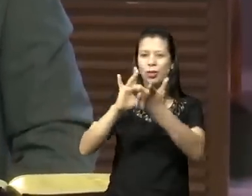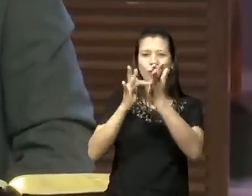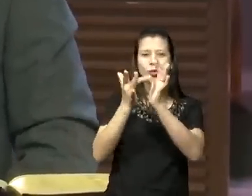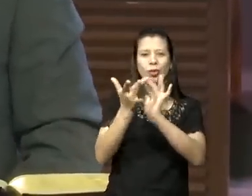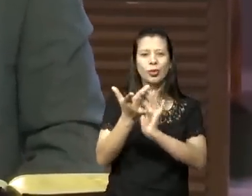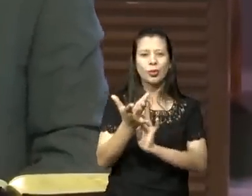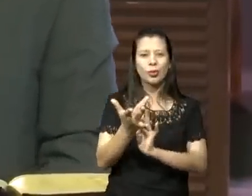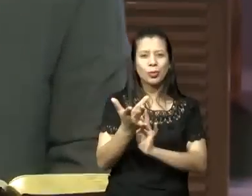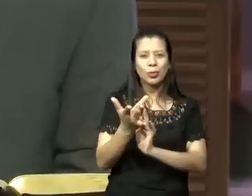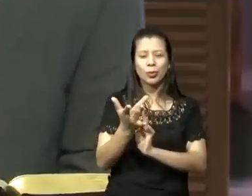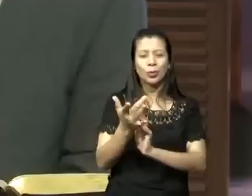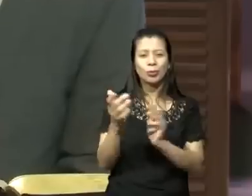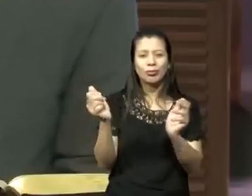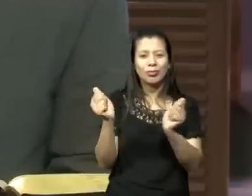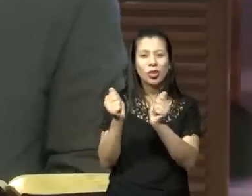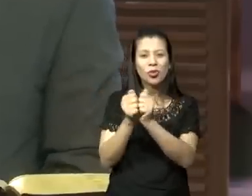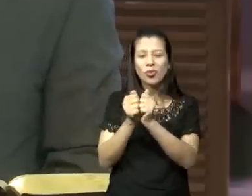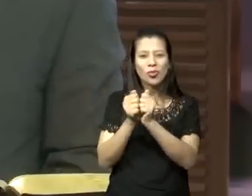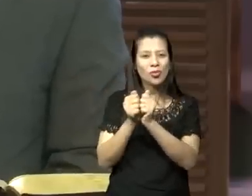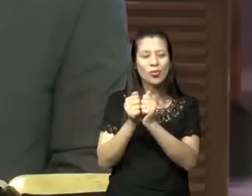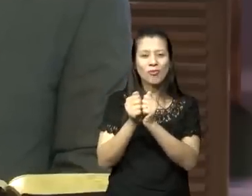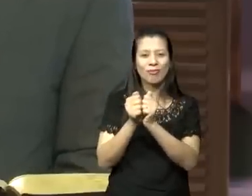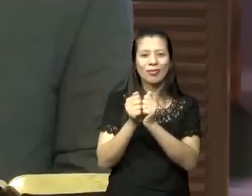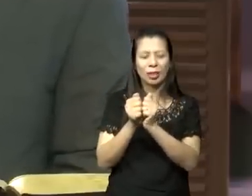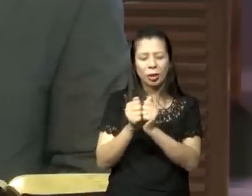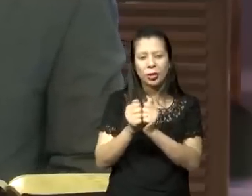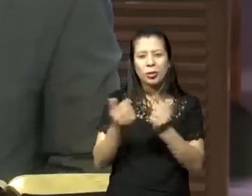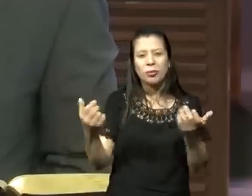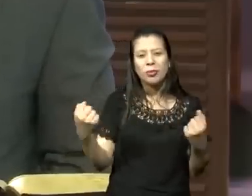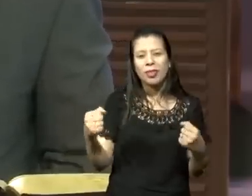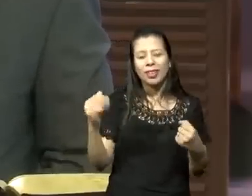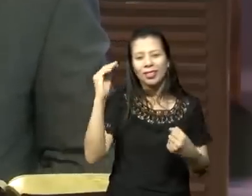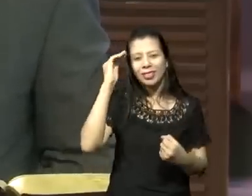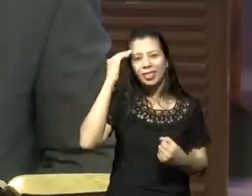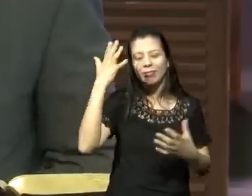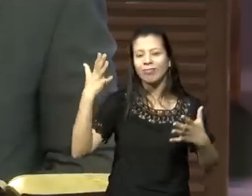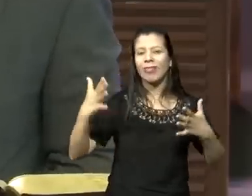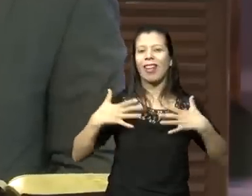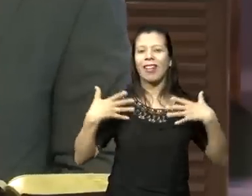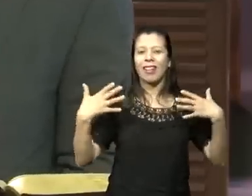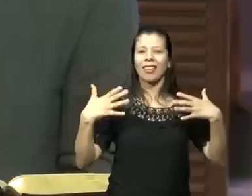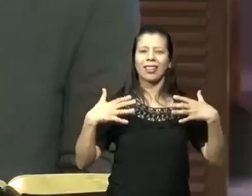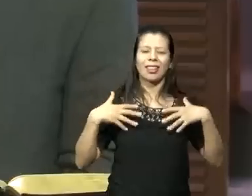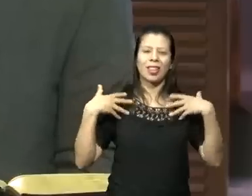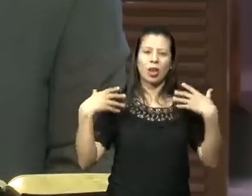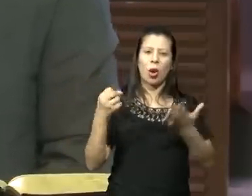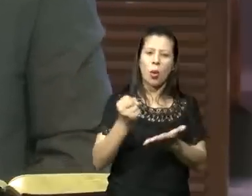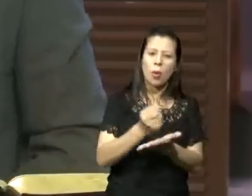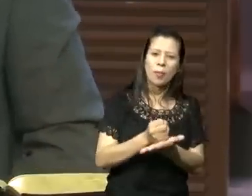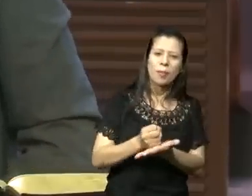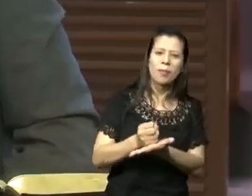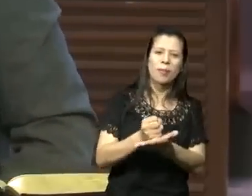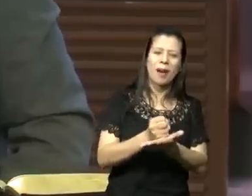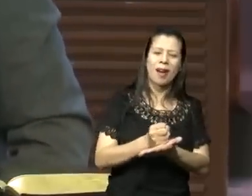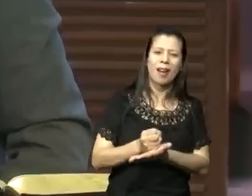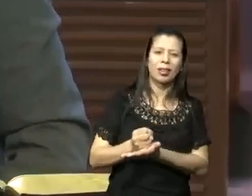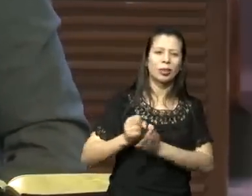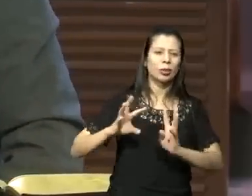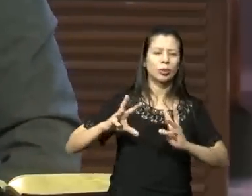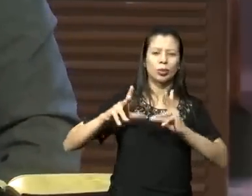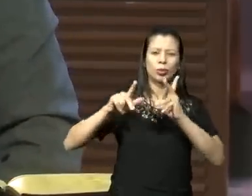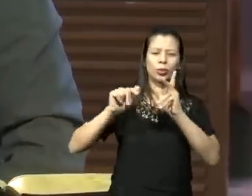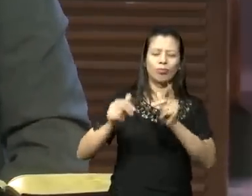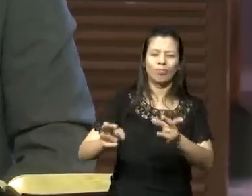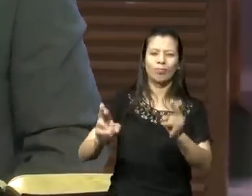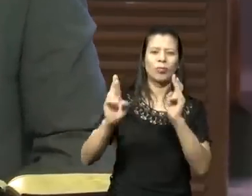eu sou a tua alegria eu sou firme fundamento da tua fé eu sou a tua esperança